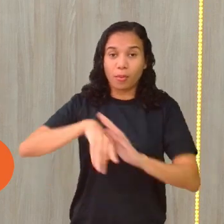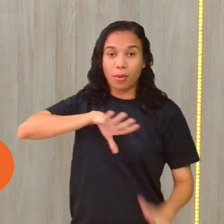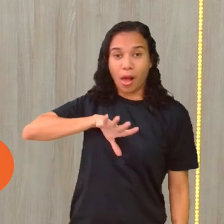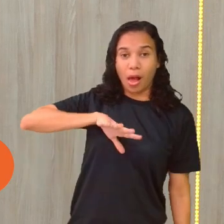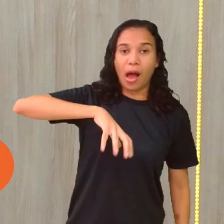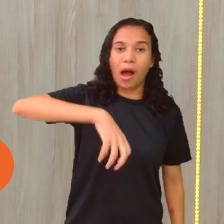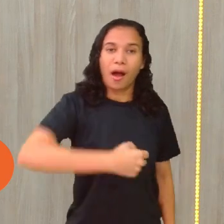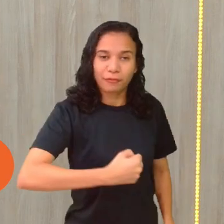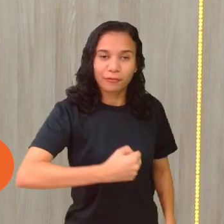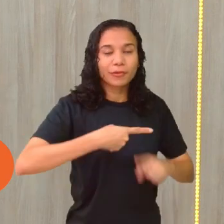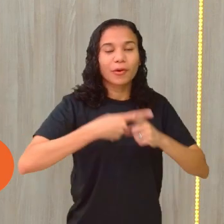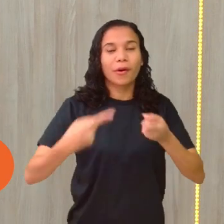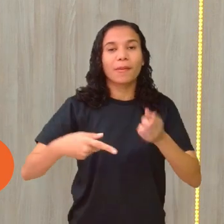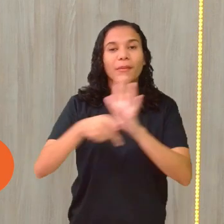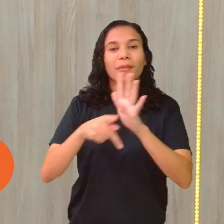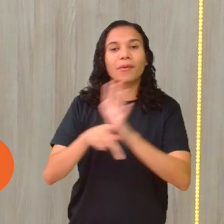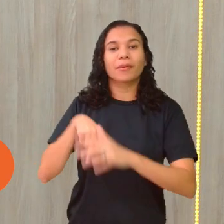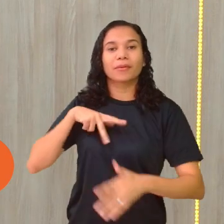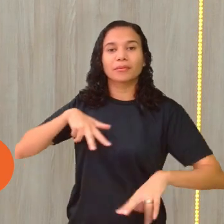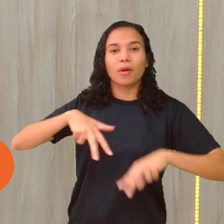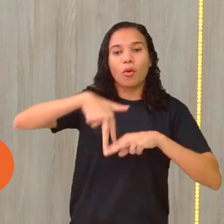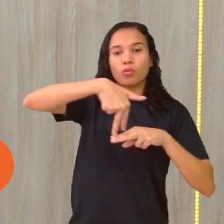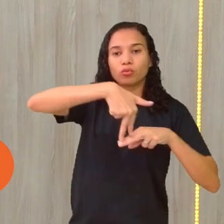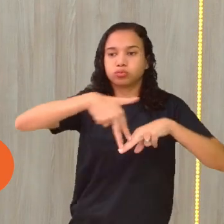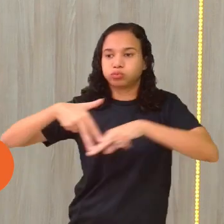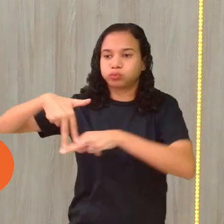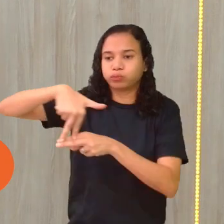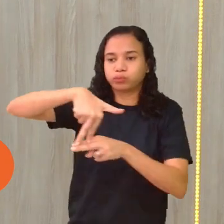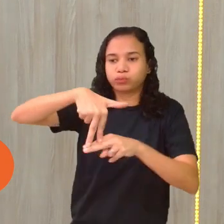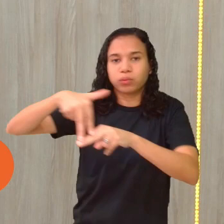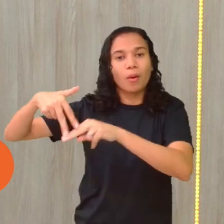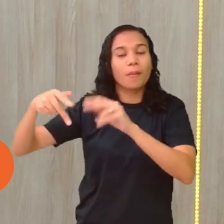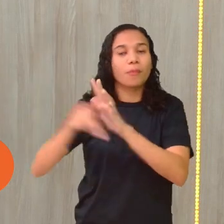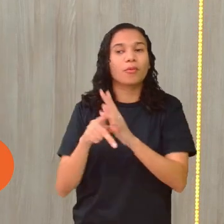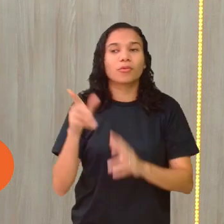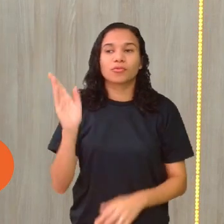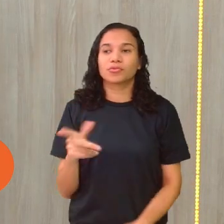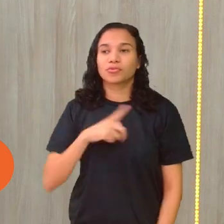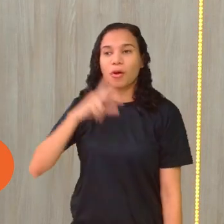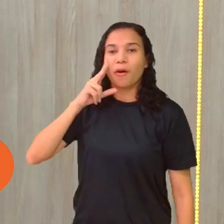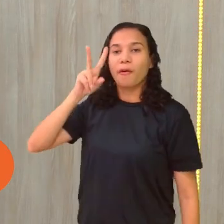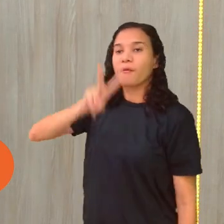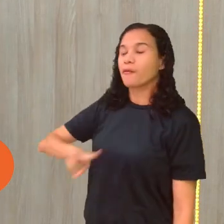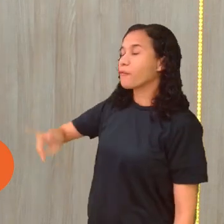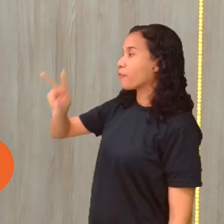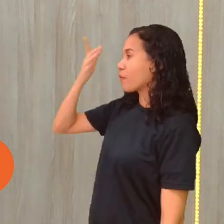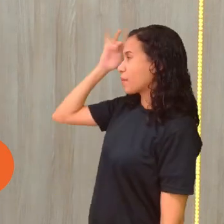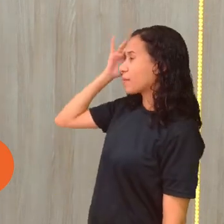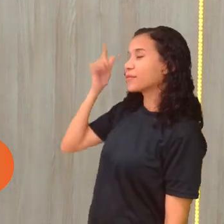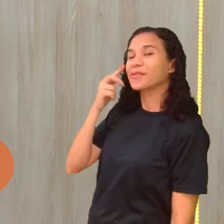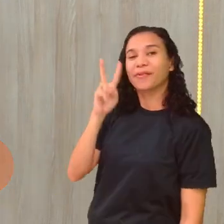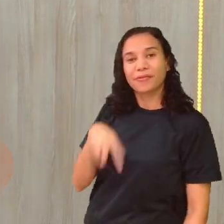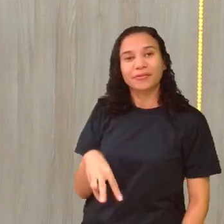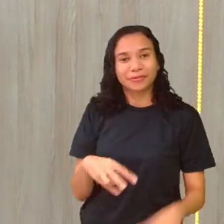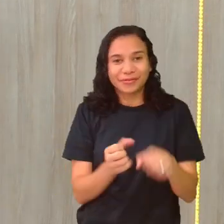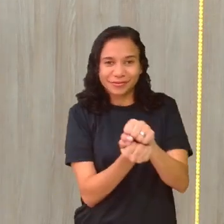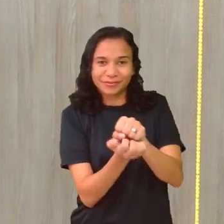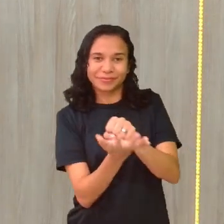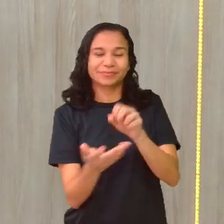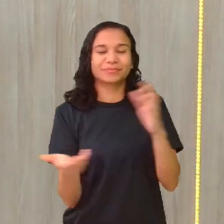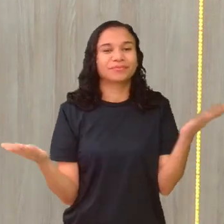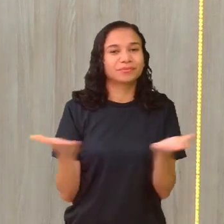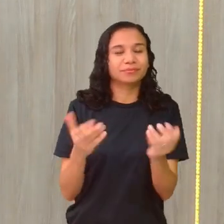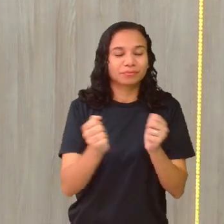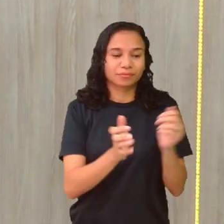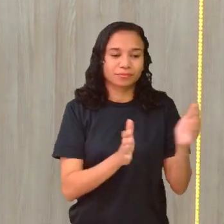mais especificamente sobre o skate. Então, como tem aqui já, para quem já pegou a filinha, hoje é a parte